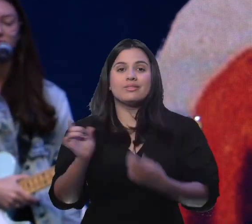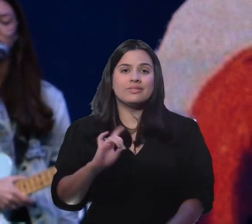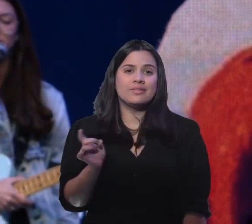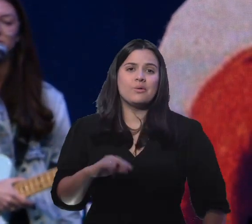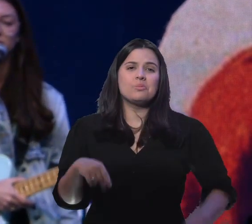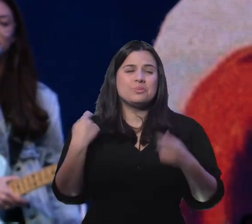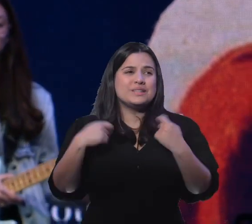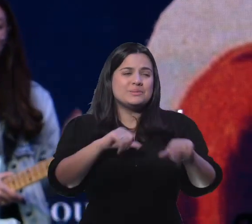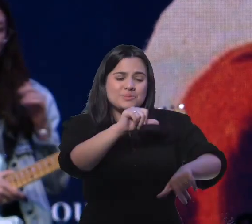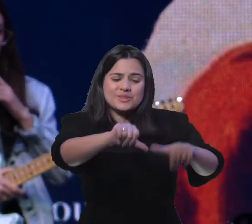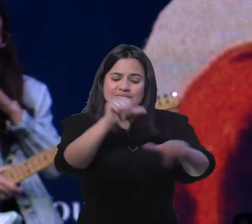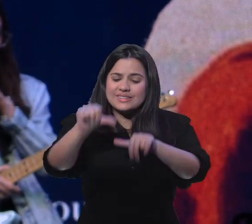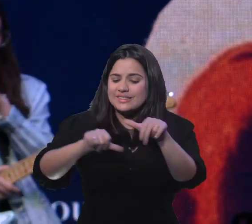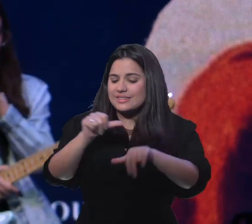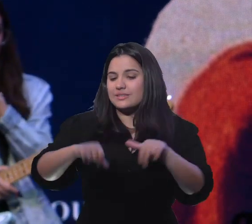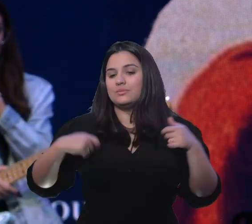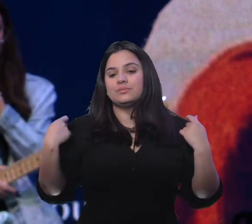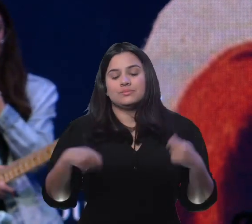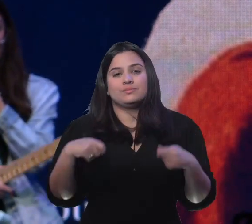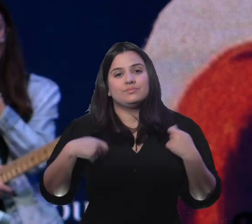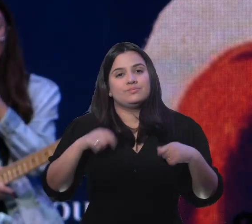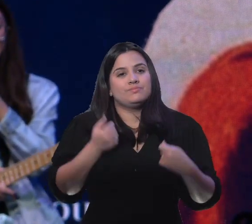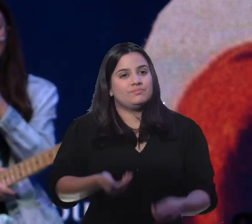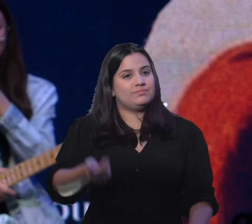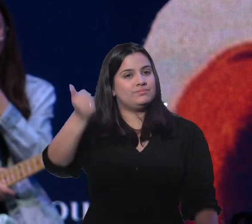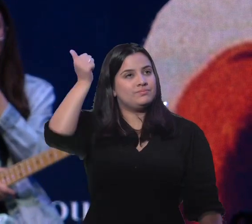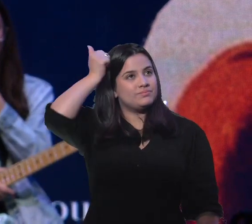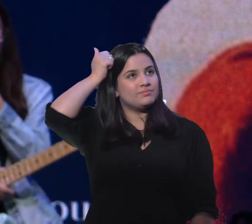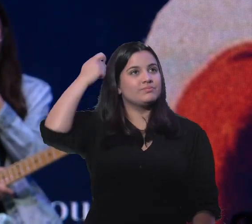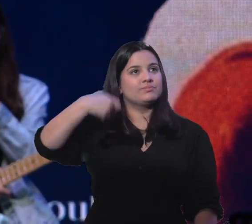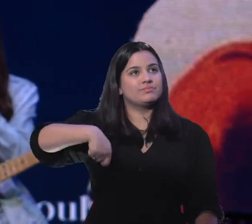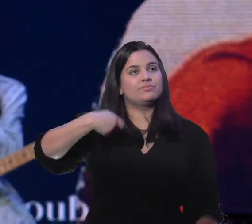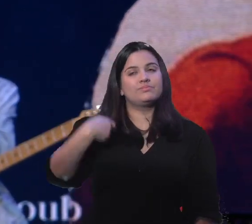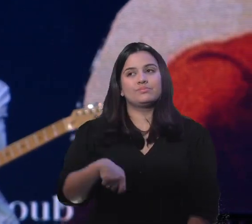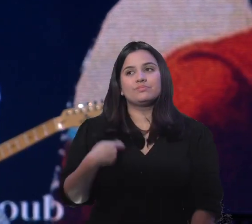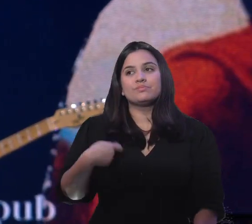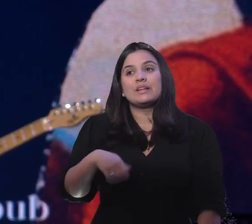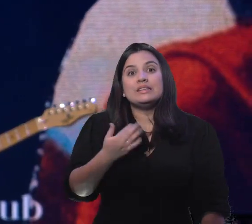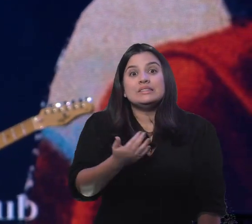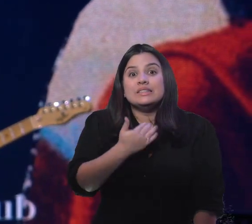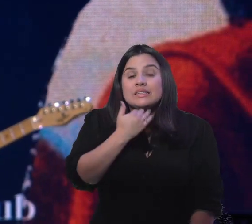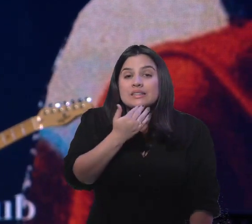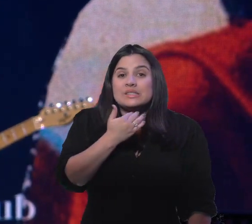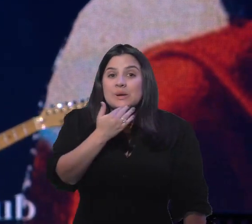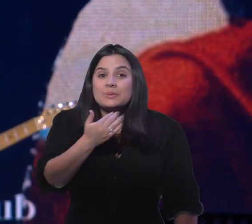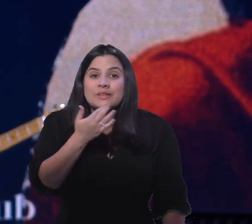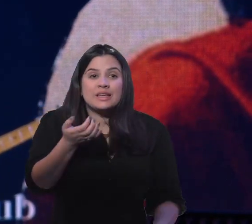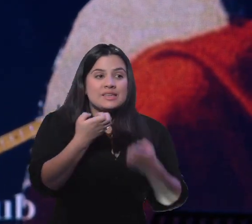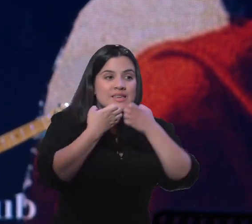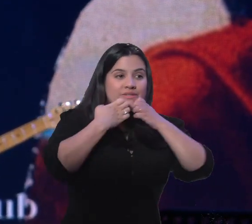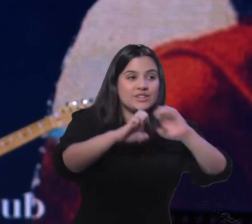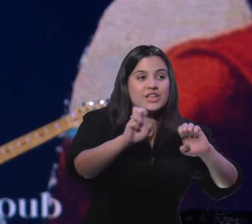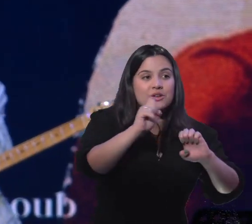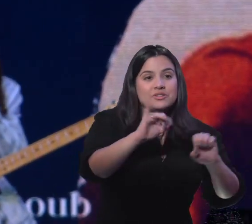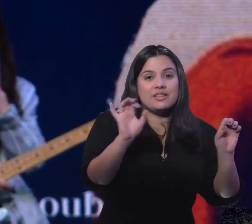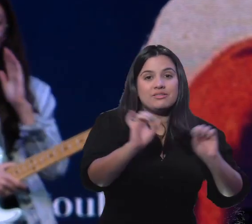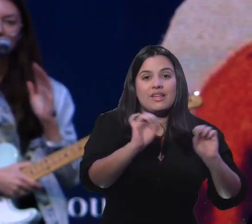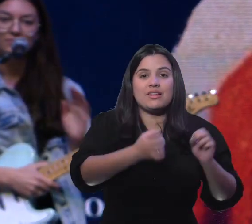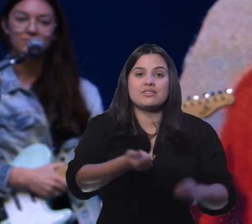perspectiva que resulta em mudança no modo de agir. Não existe evangelho sem